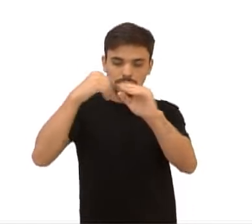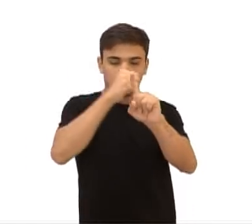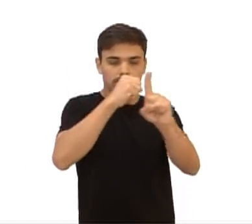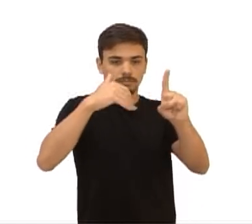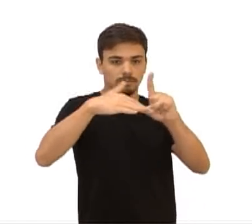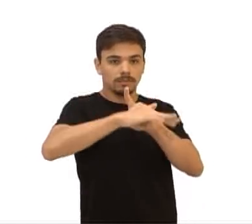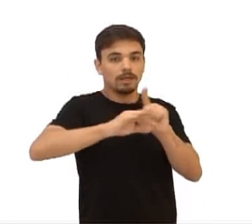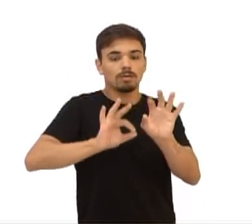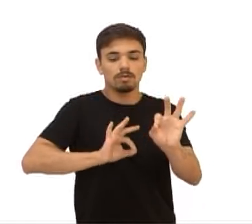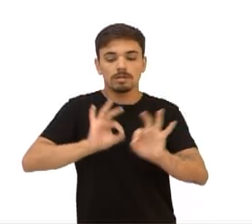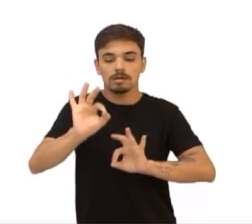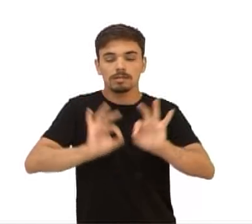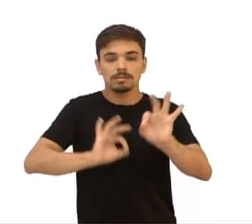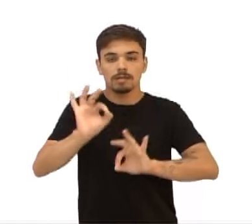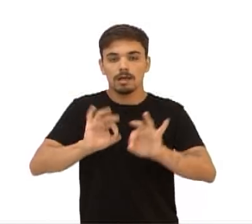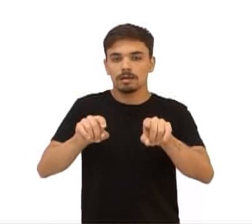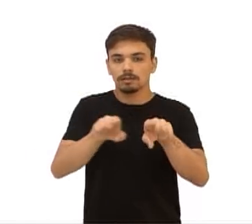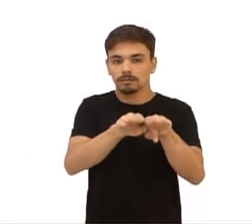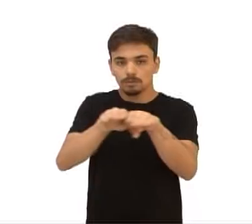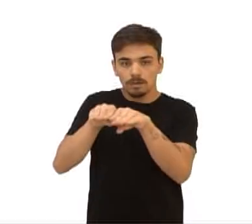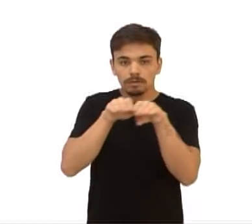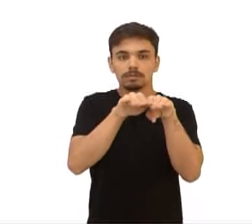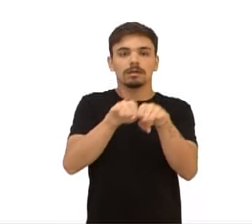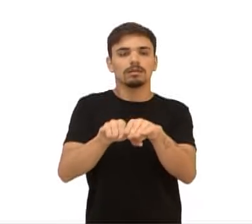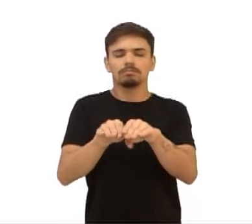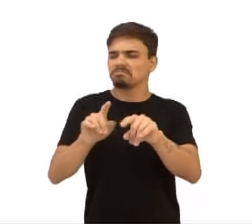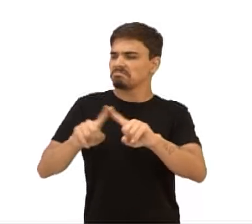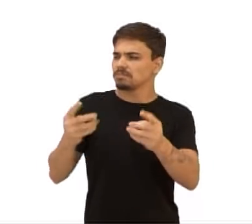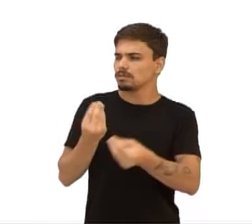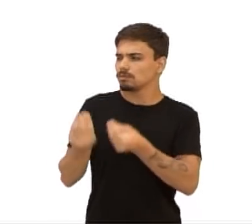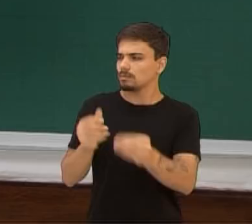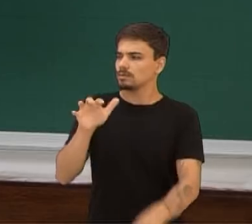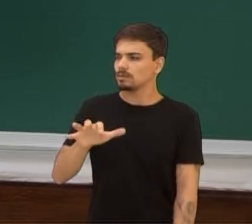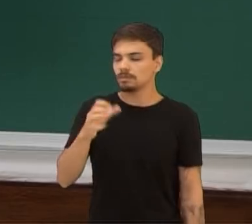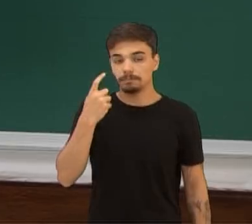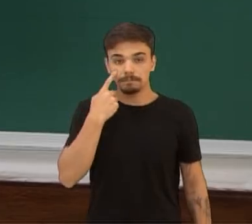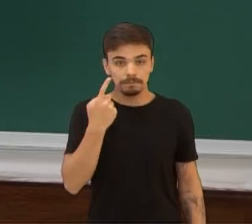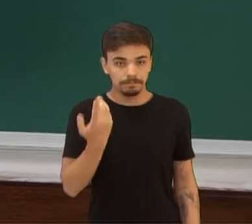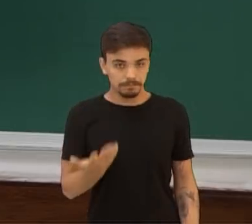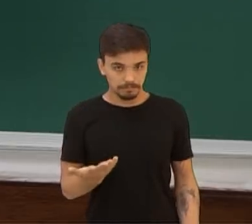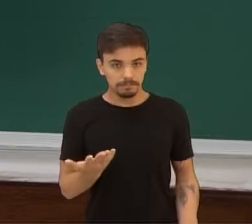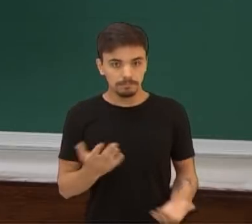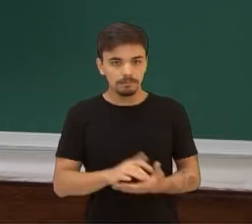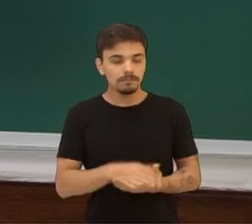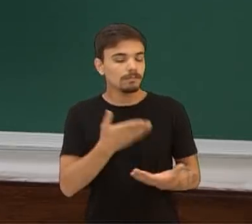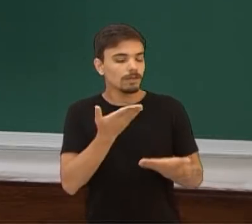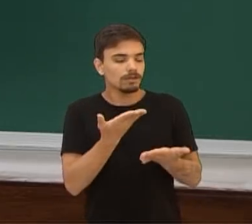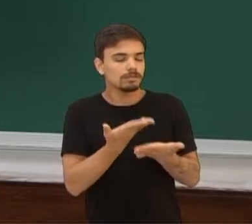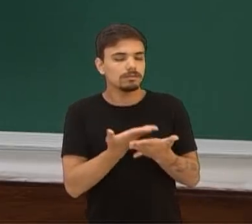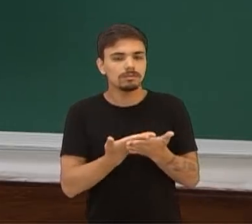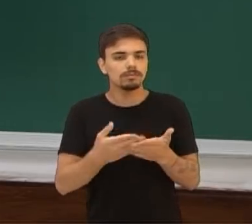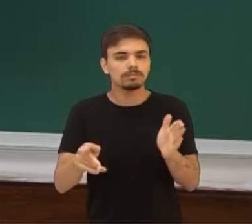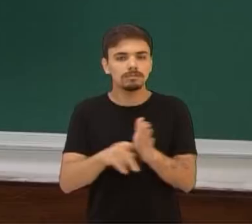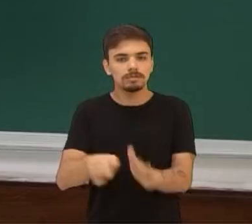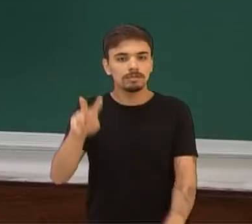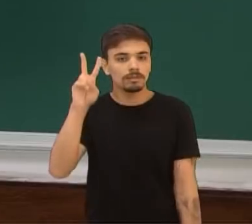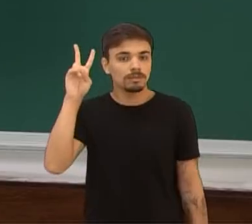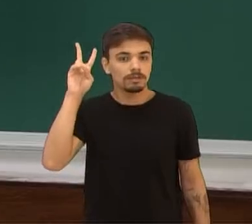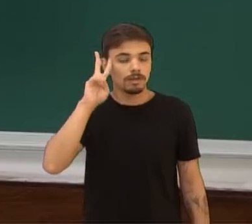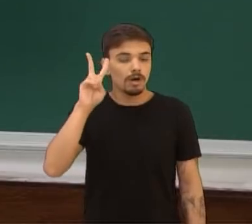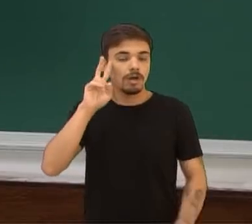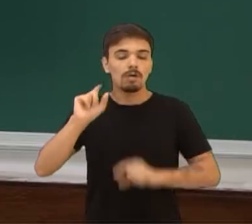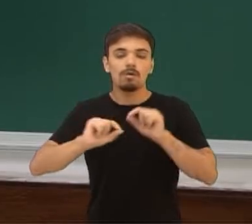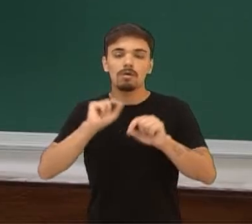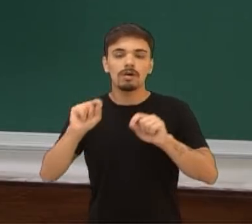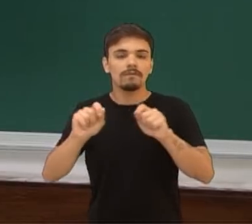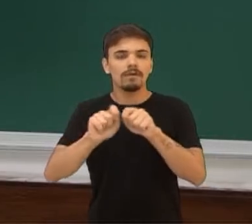mais organizada e igualitária. Mas como assim? O estudo da história, ele faz com que a